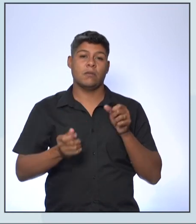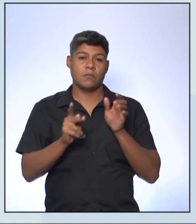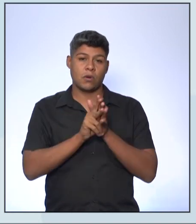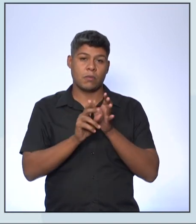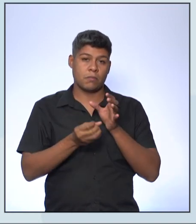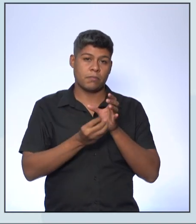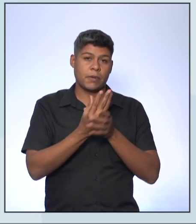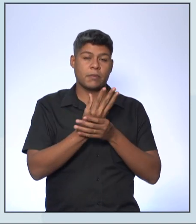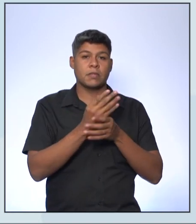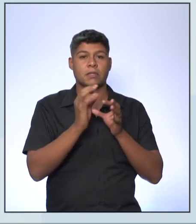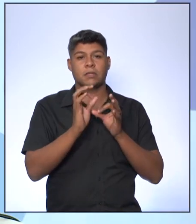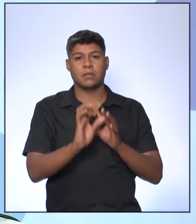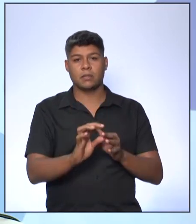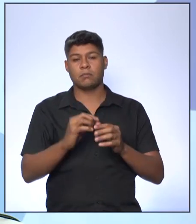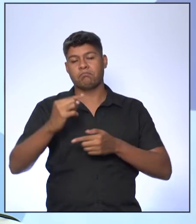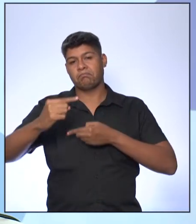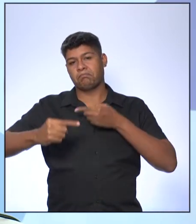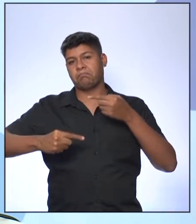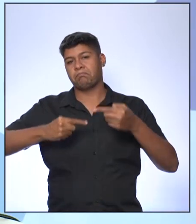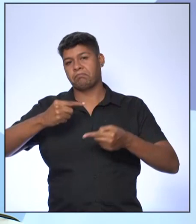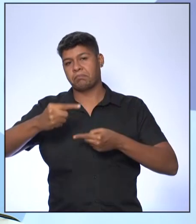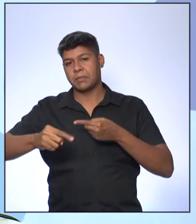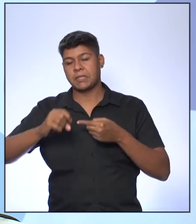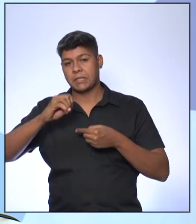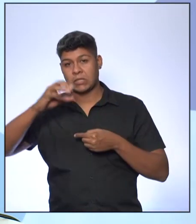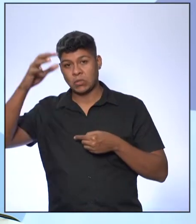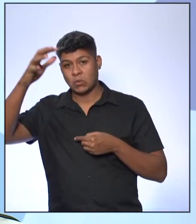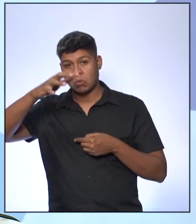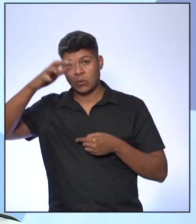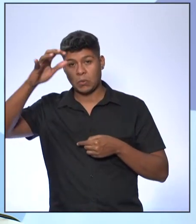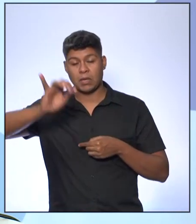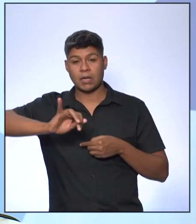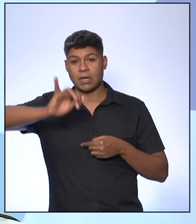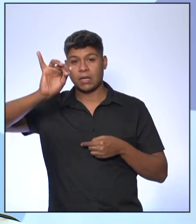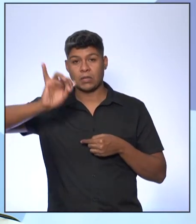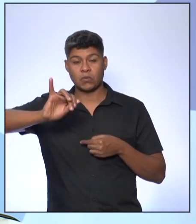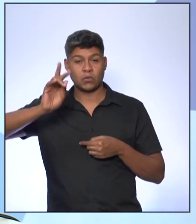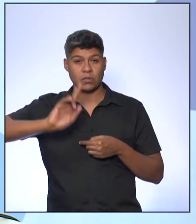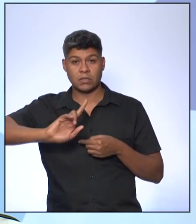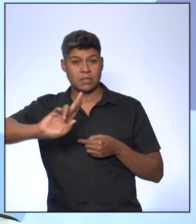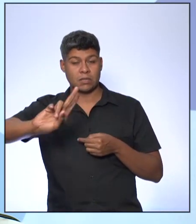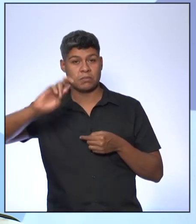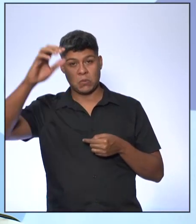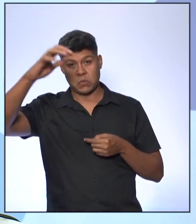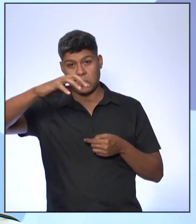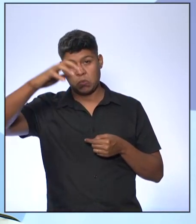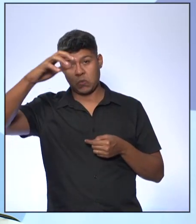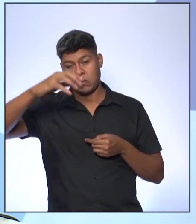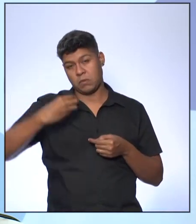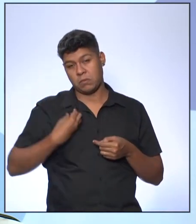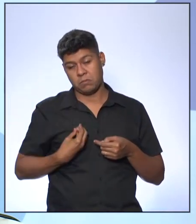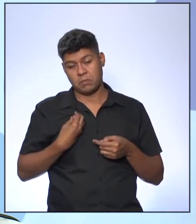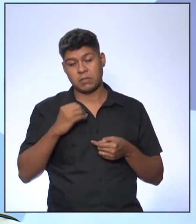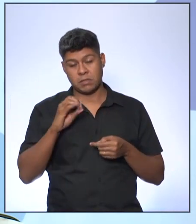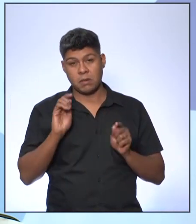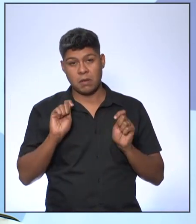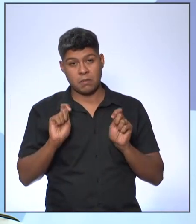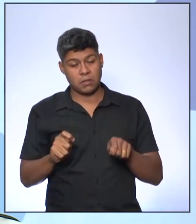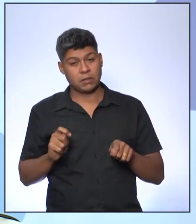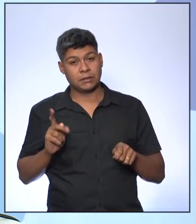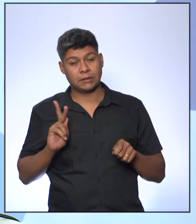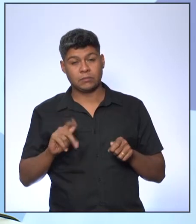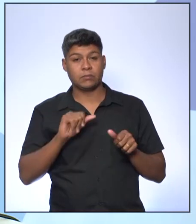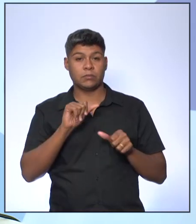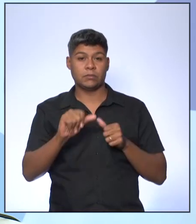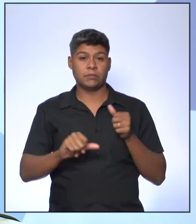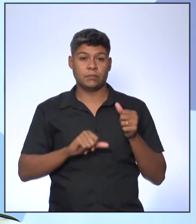para produzir, né? Para gerar, por exemplo. Então, se o chuveiro elétrico, toda a energia elétrica que ele recebesse, se ele fosse capaz todo de